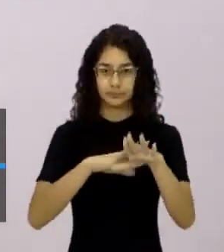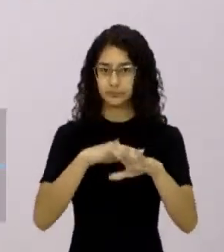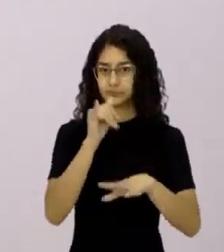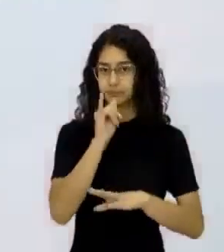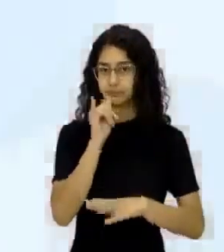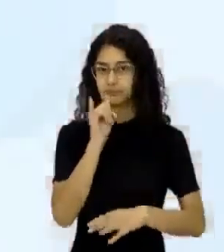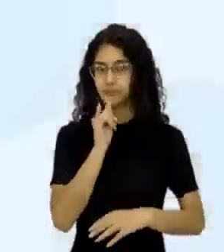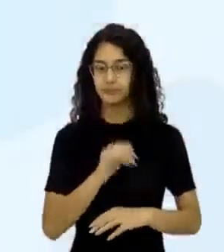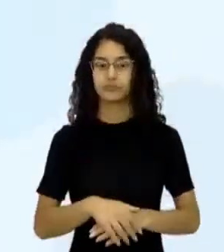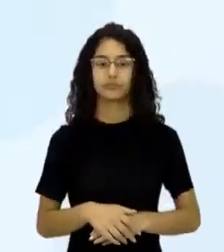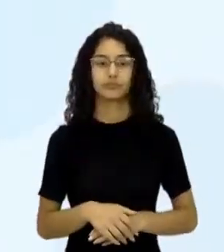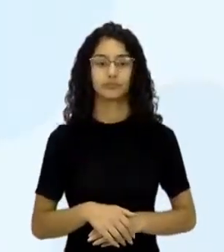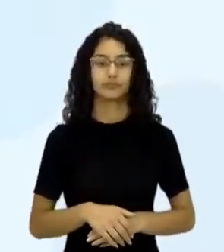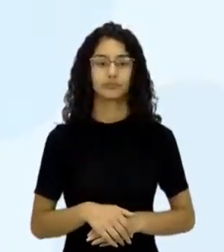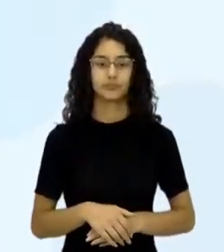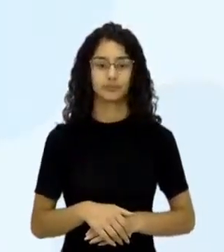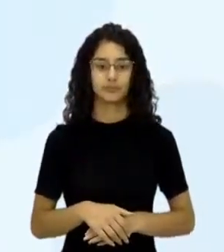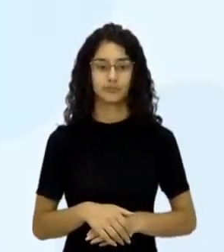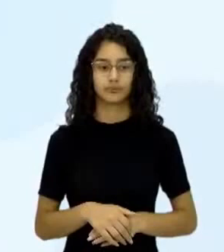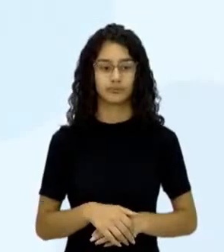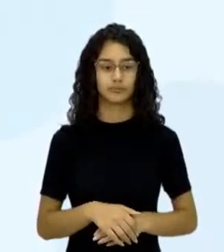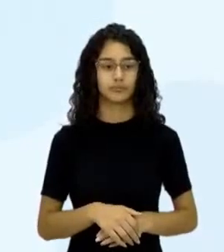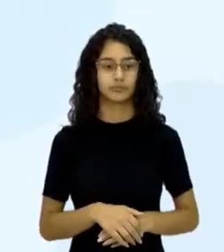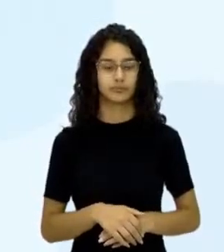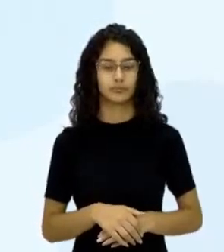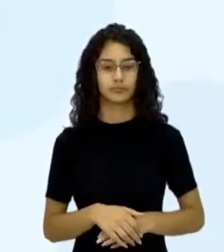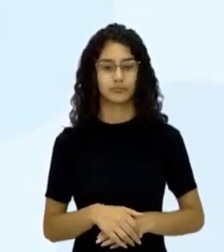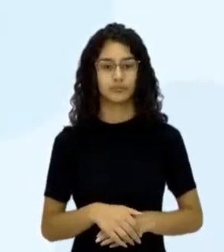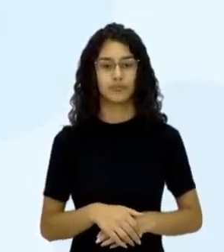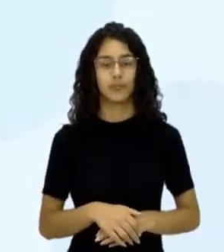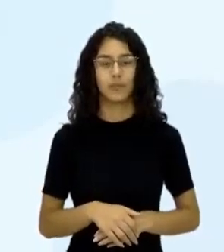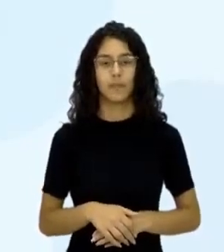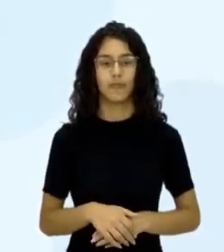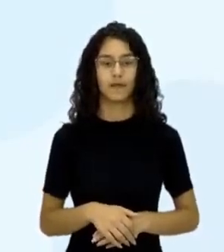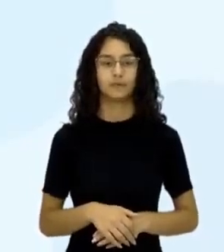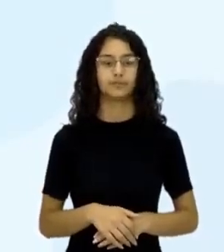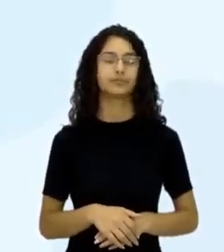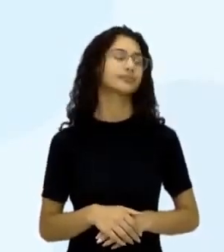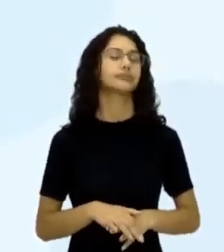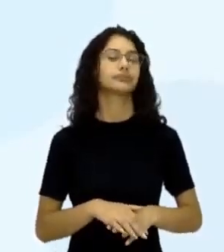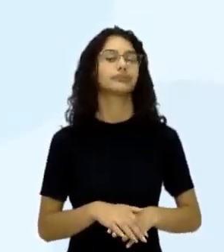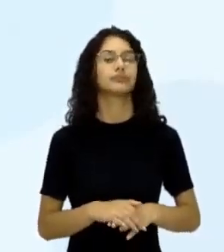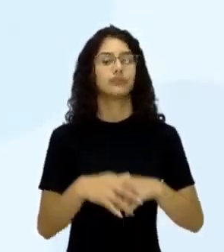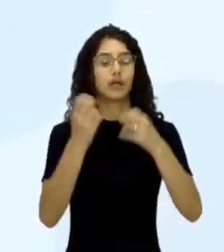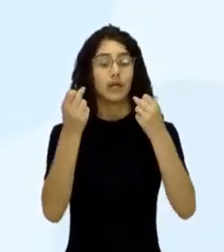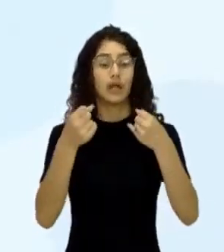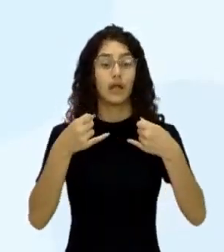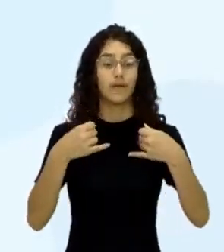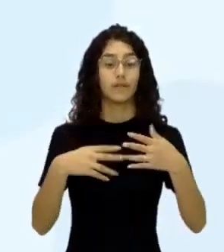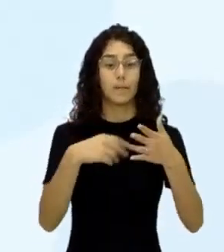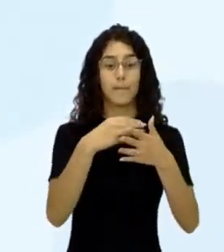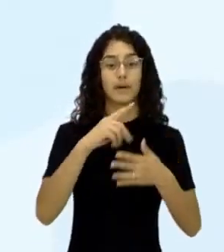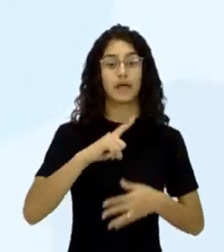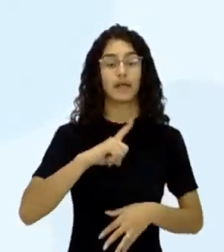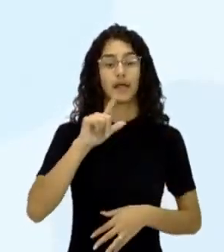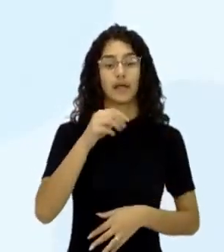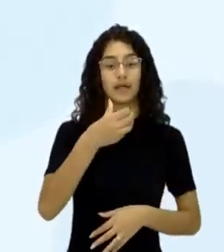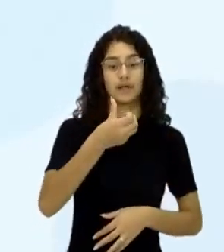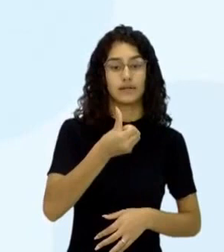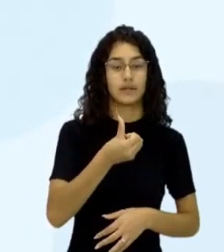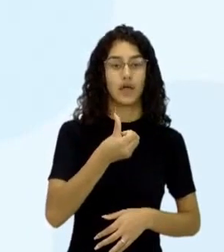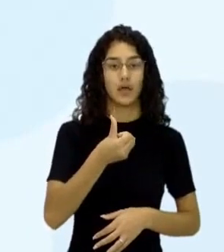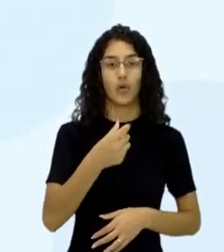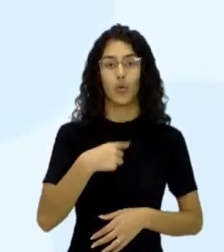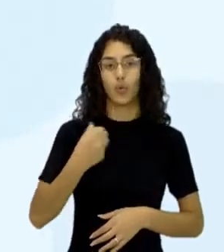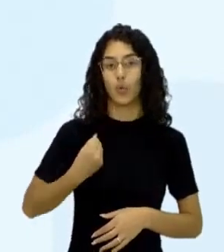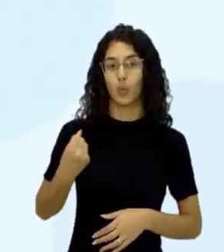exemplo aqui. Apagando aqui, ó. Vamos ver, então. Vamos escrever a massa da Terra, que é cerca de esse